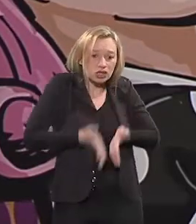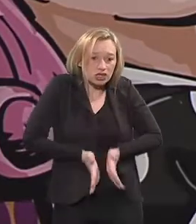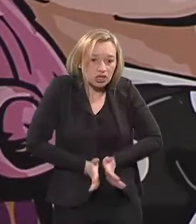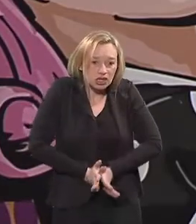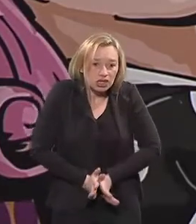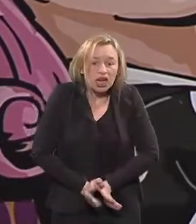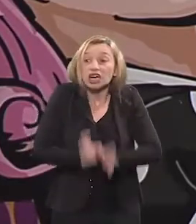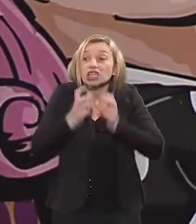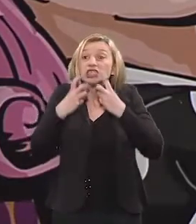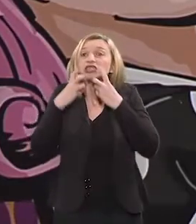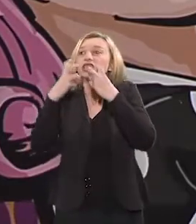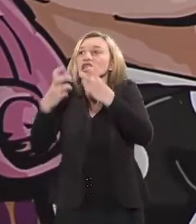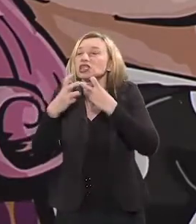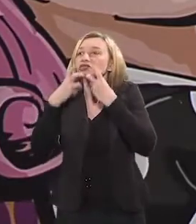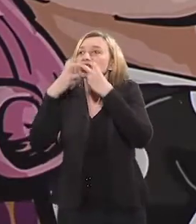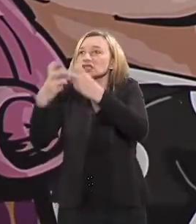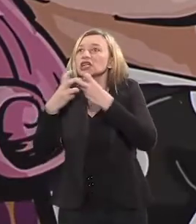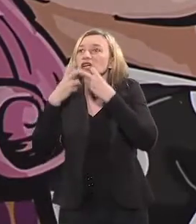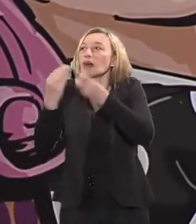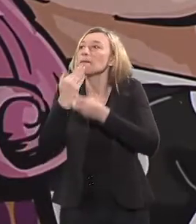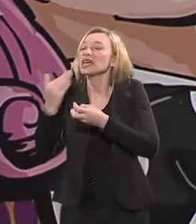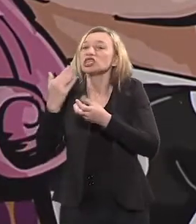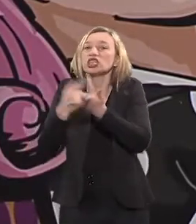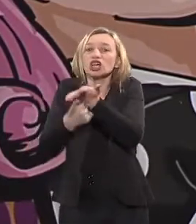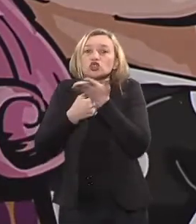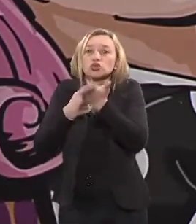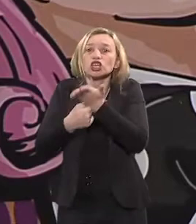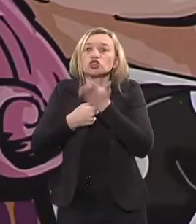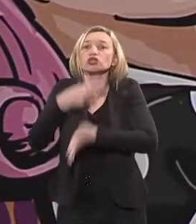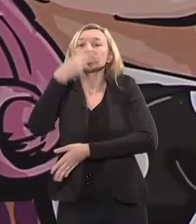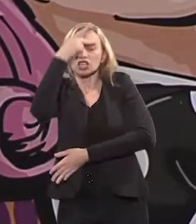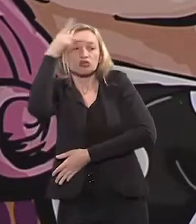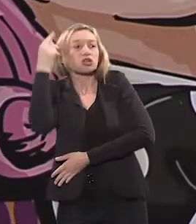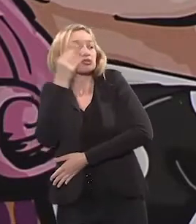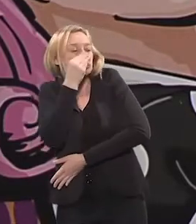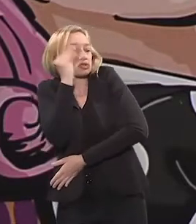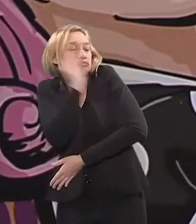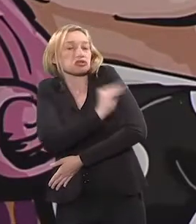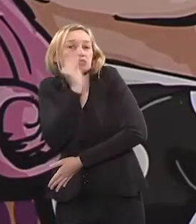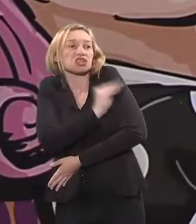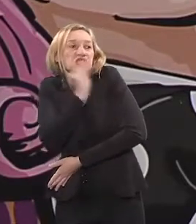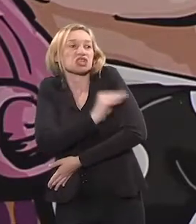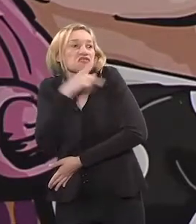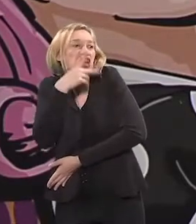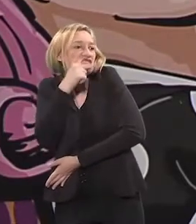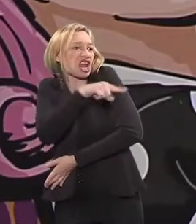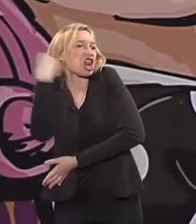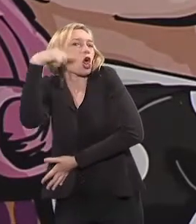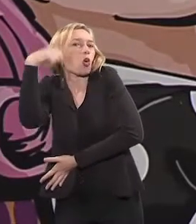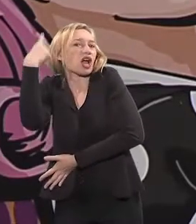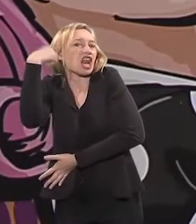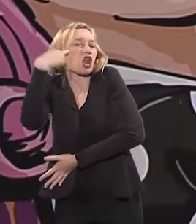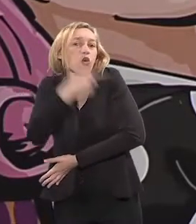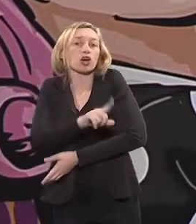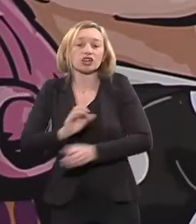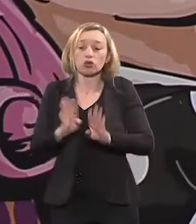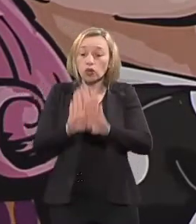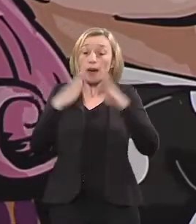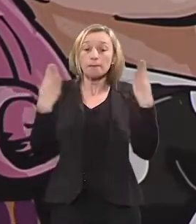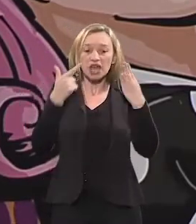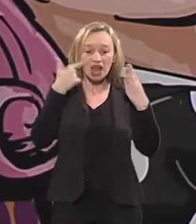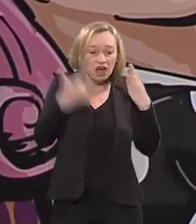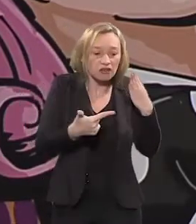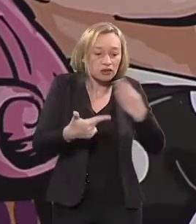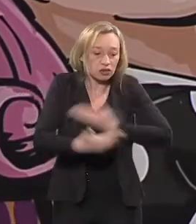da solitária, quer dizer, ela ficou gritando ali e chamando, e as pessoas ignorando, né? Porque ela era louca e tudo mais. E aí,